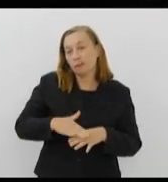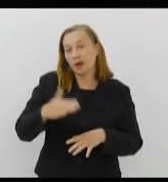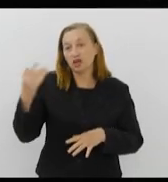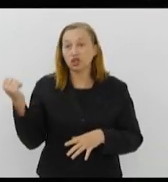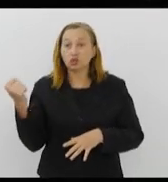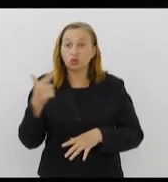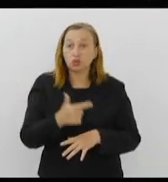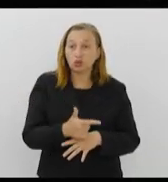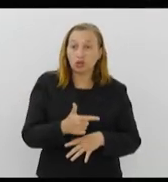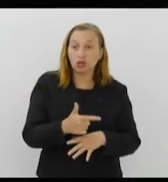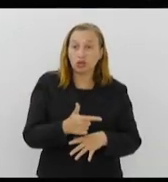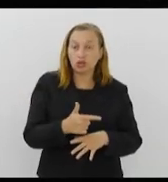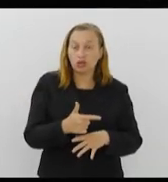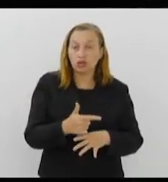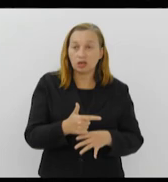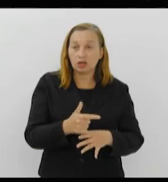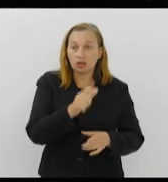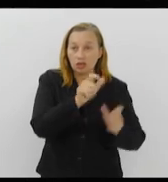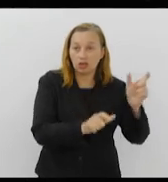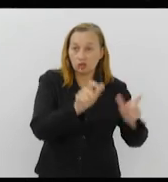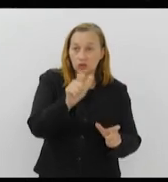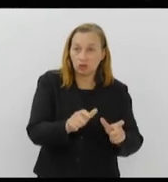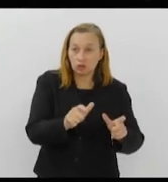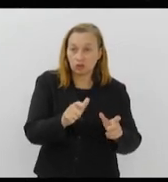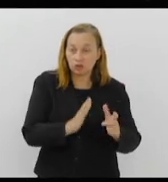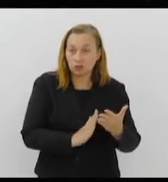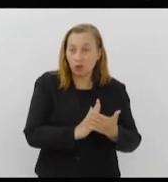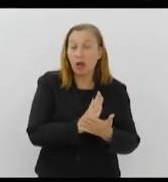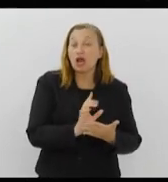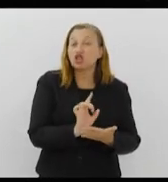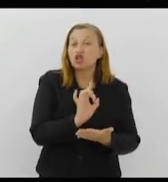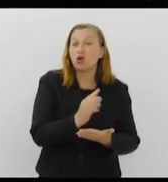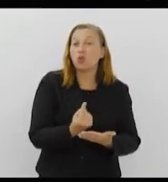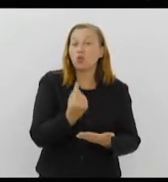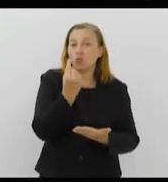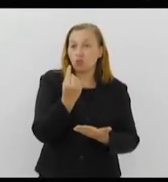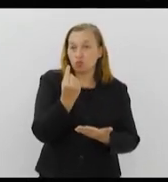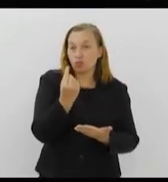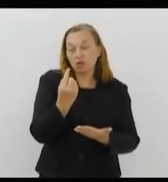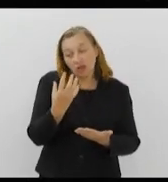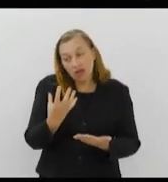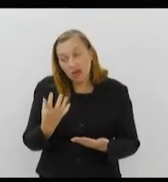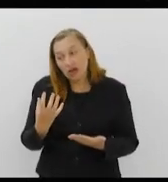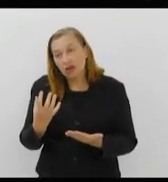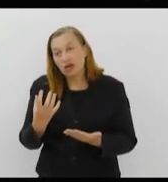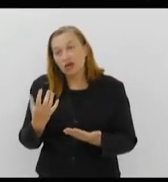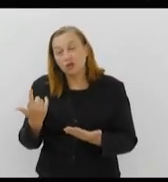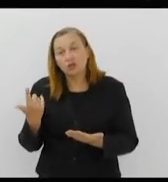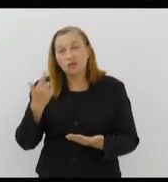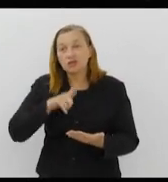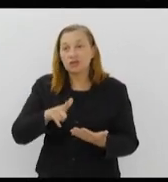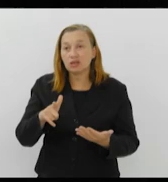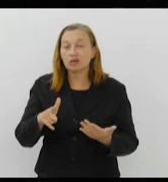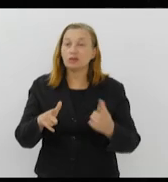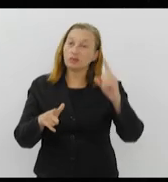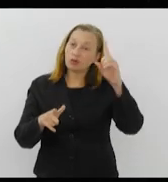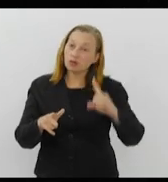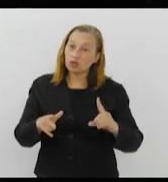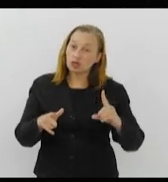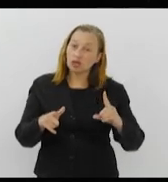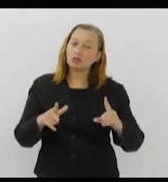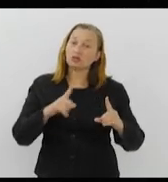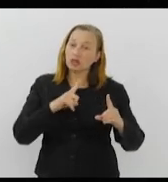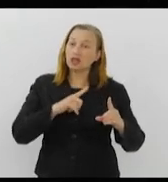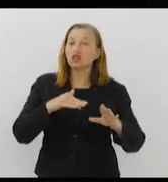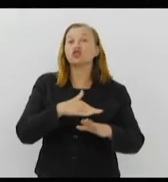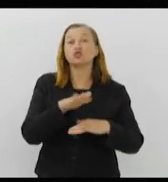os beneficiados. Volto a dizer, basta um beneficiado para garantir o direito isonômico de